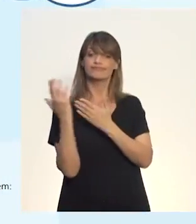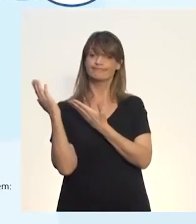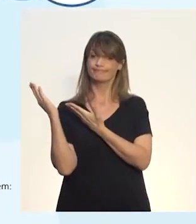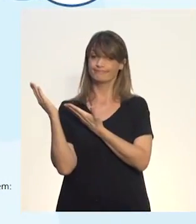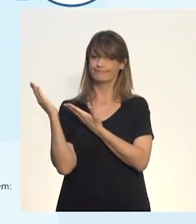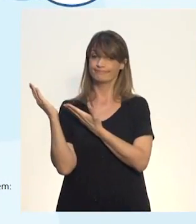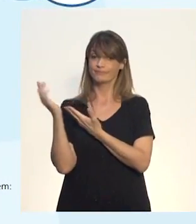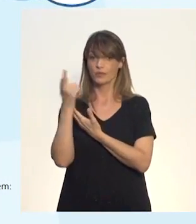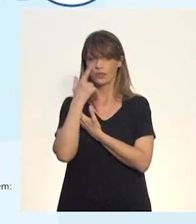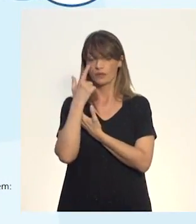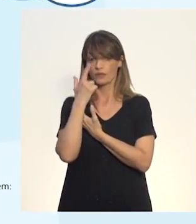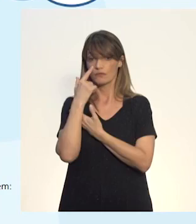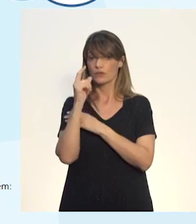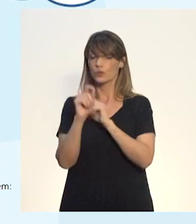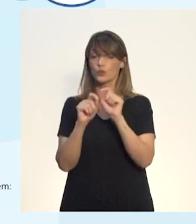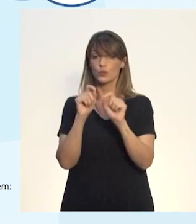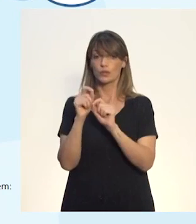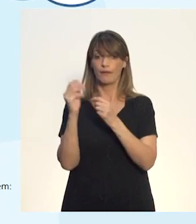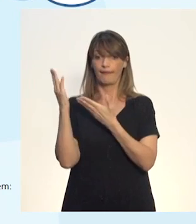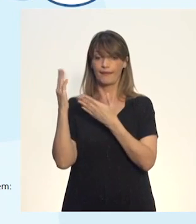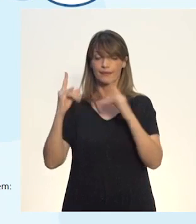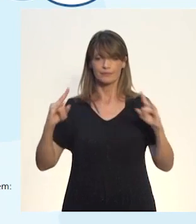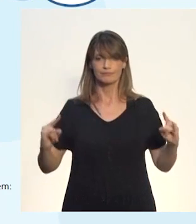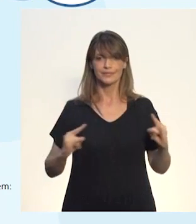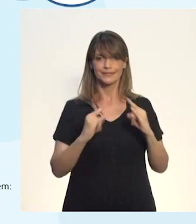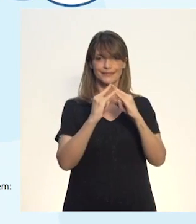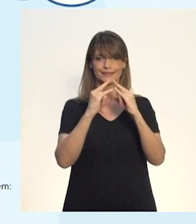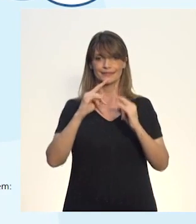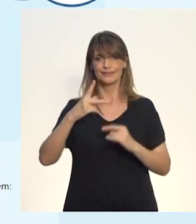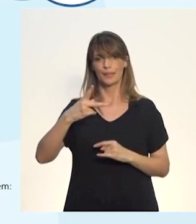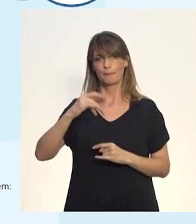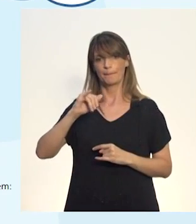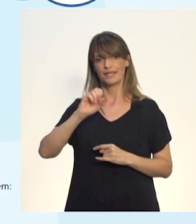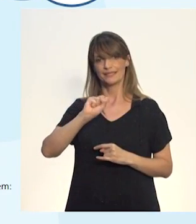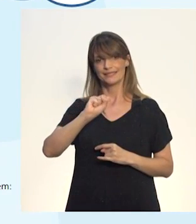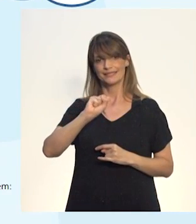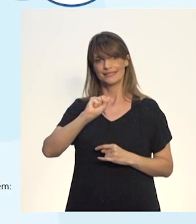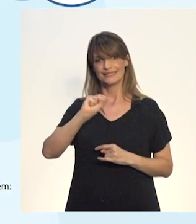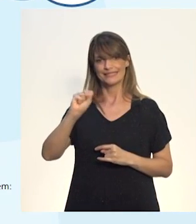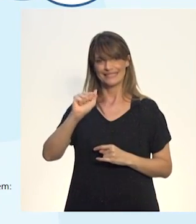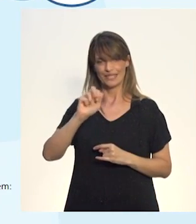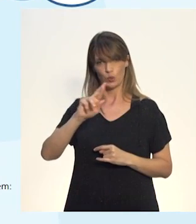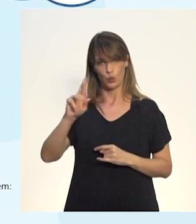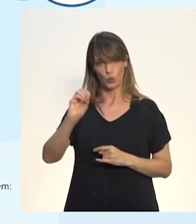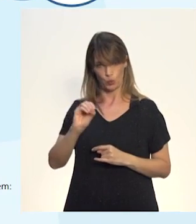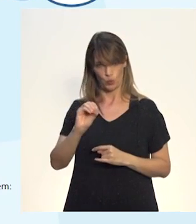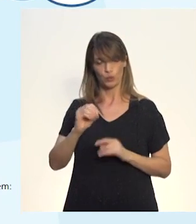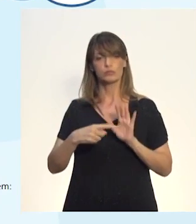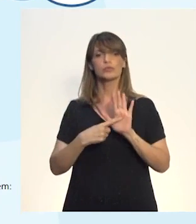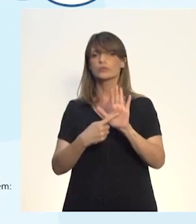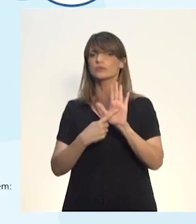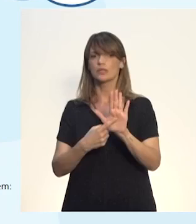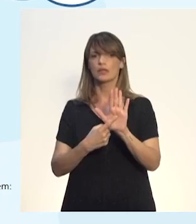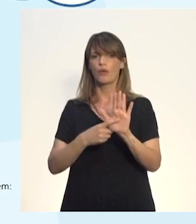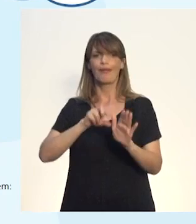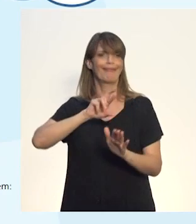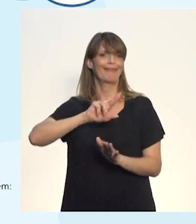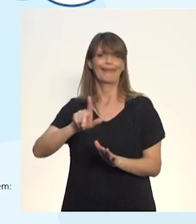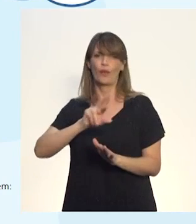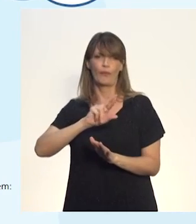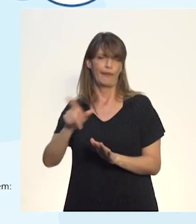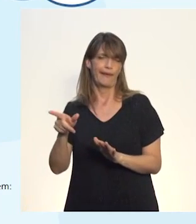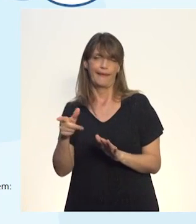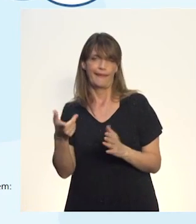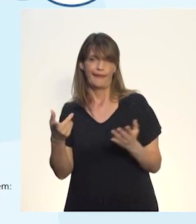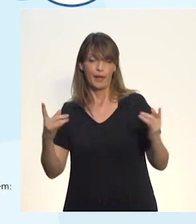podem bem notar, essa Paris que o Pissarro está representando, certamente, não é uma